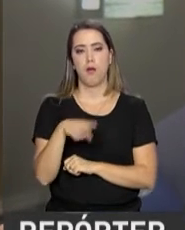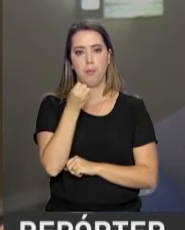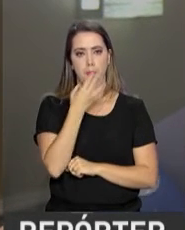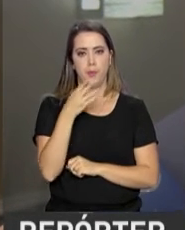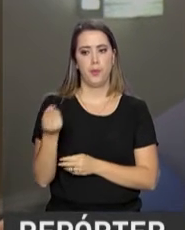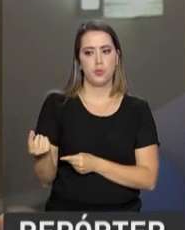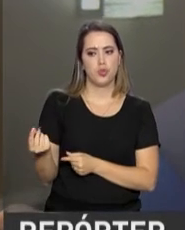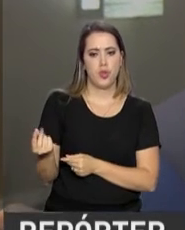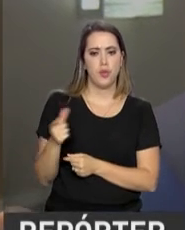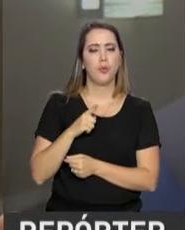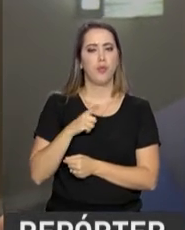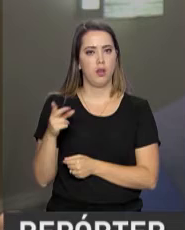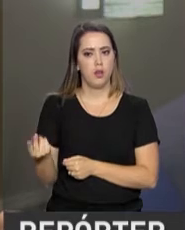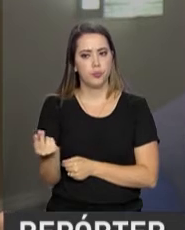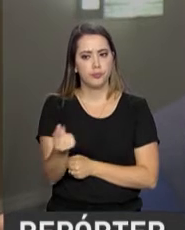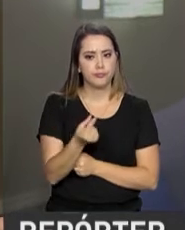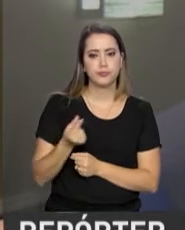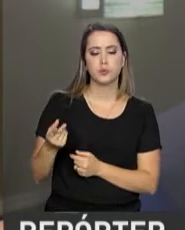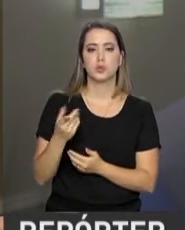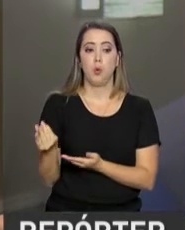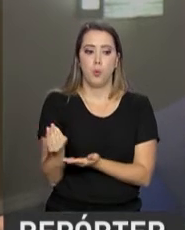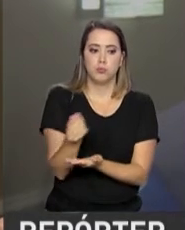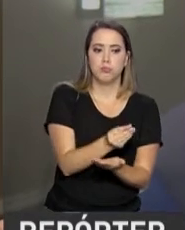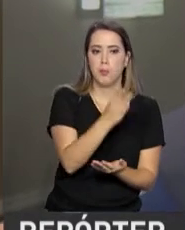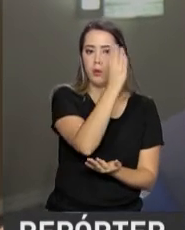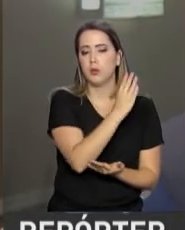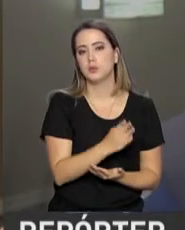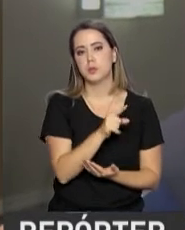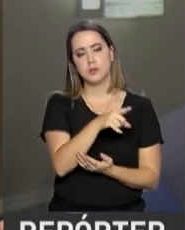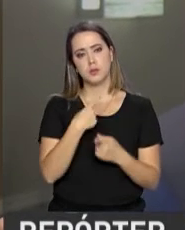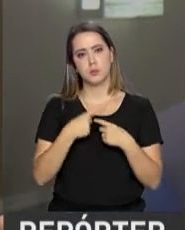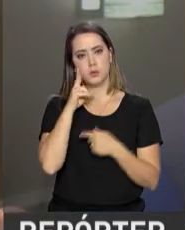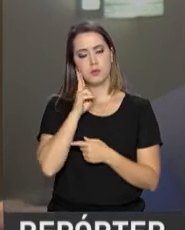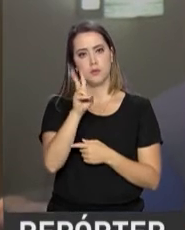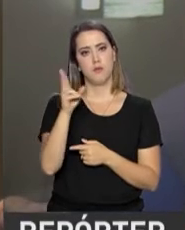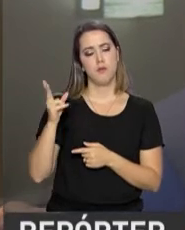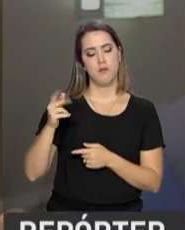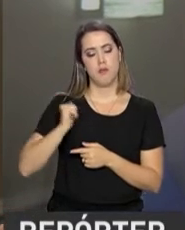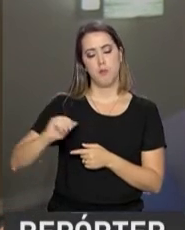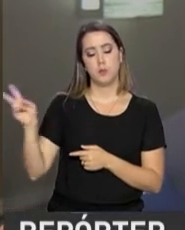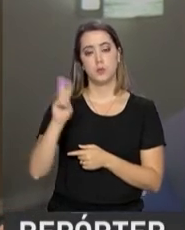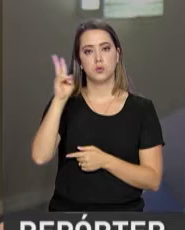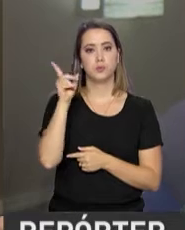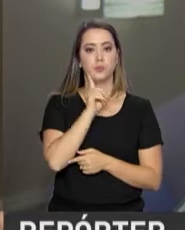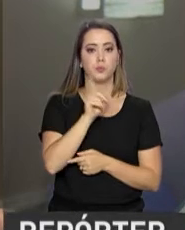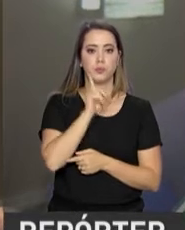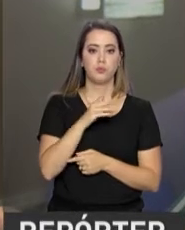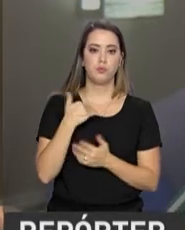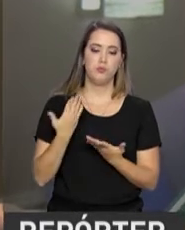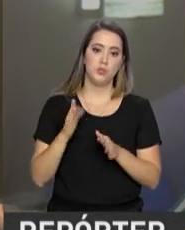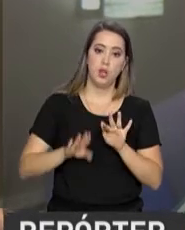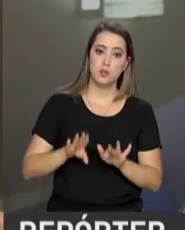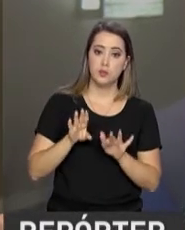muito recurso hoje disponível para investimento. Haja vista, por exemplo, o desempenho da Bolsa de Valores de Nova York. De